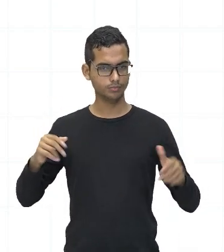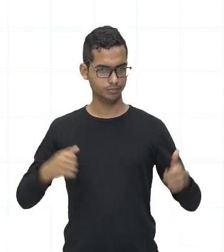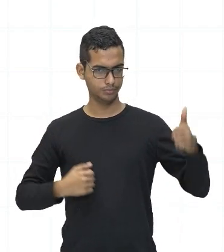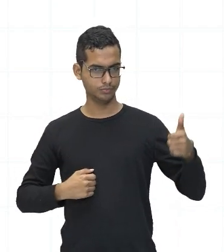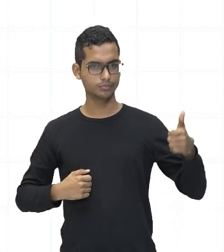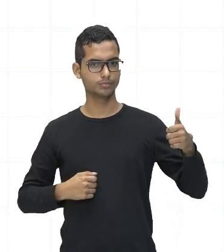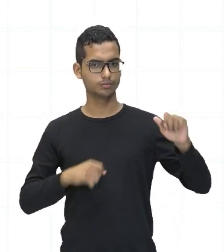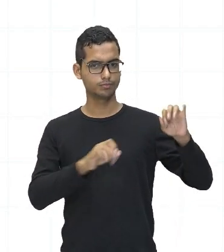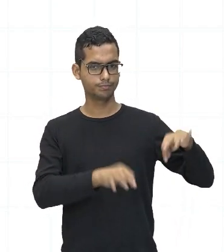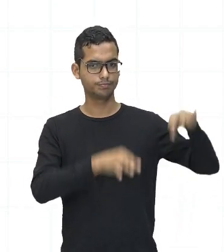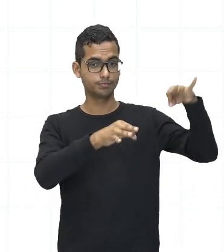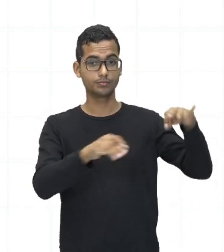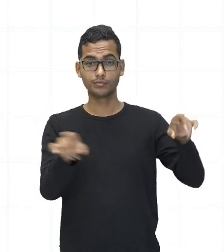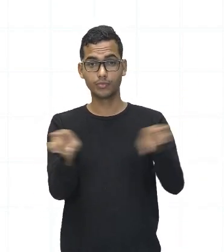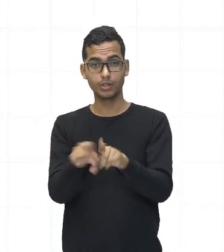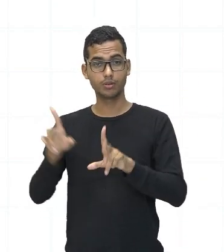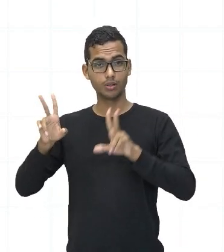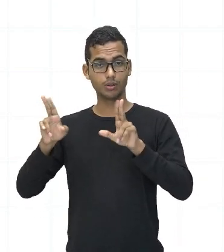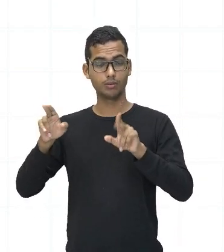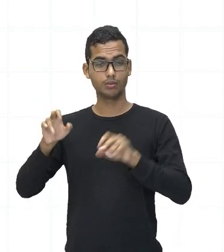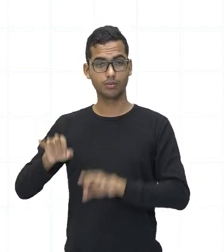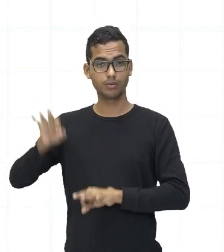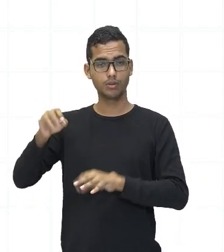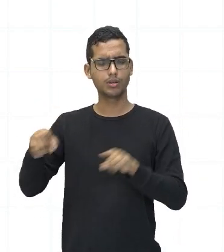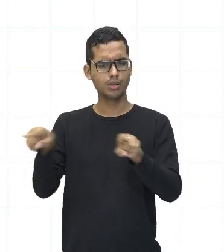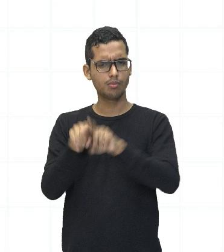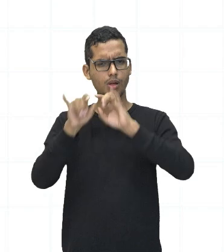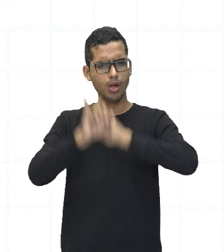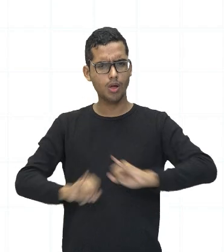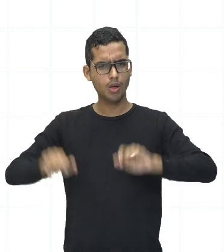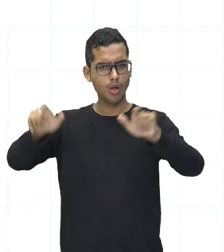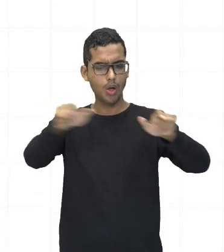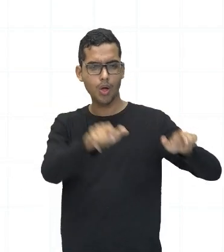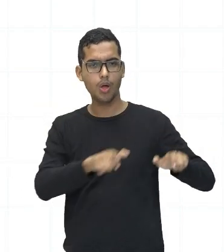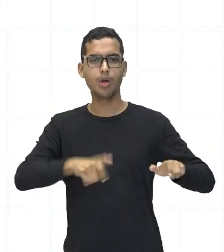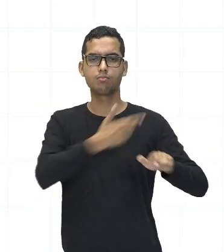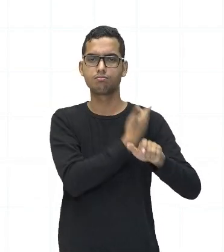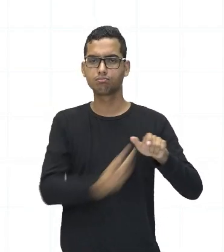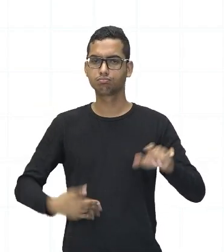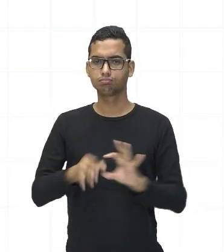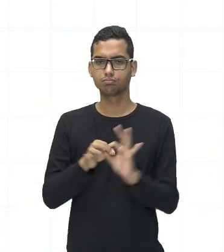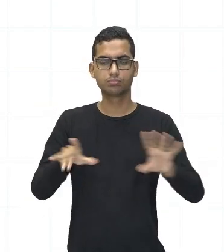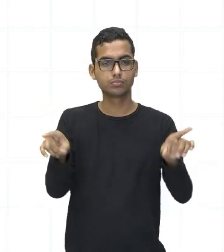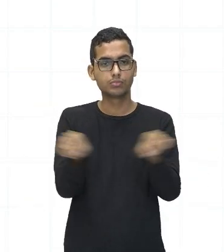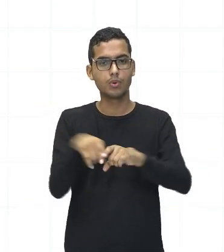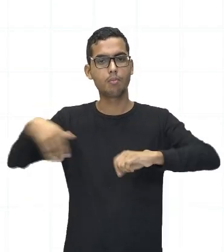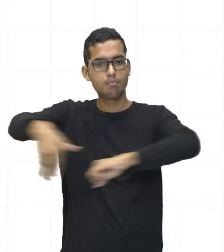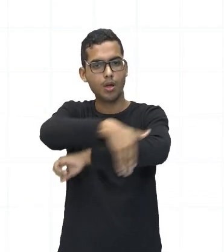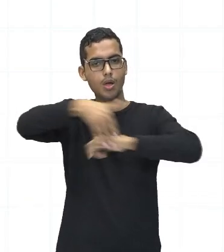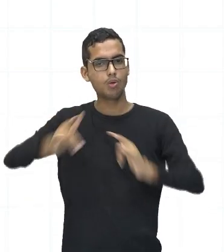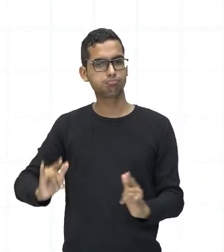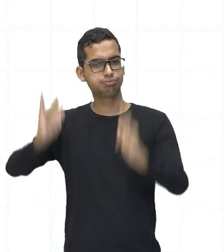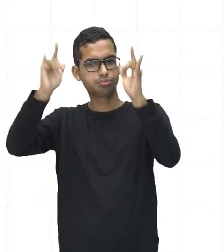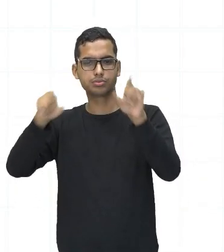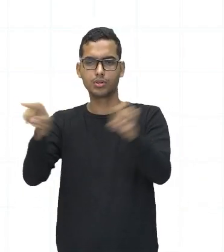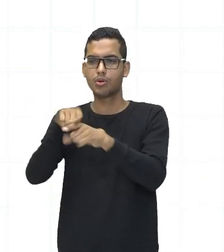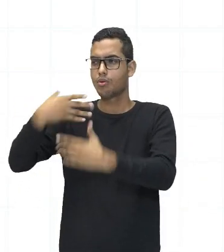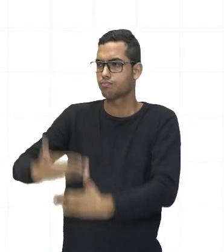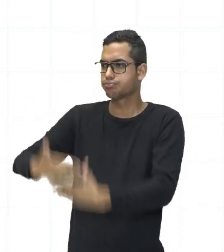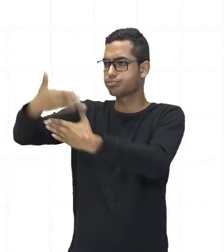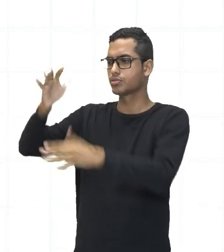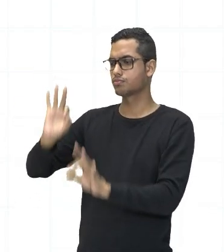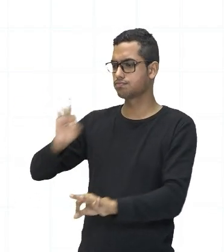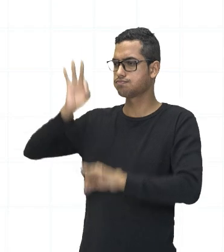também pode circular nos espaços públicos, né? Prédios, ruas, murais, em cartazes, em